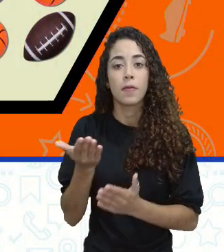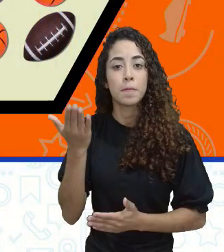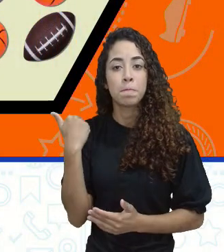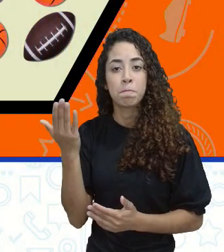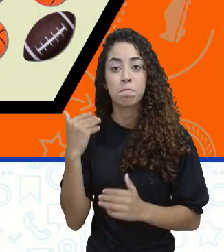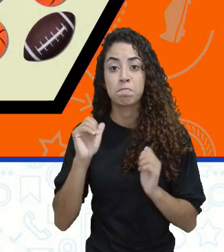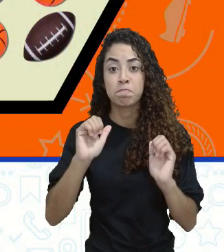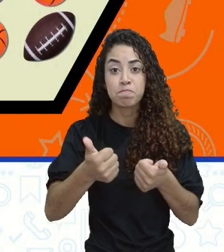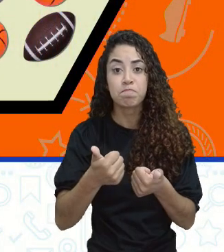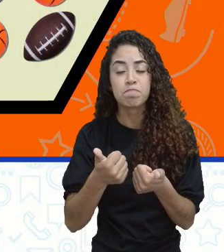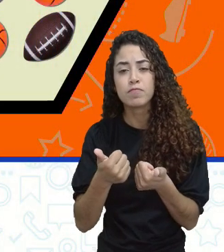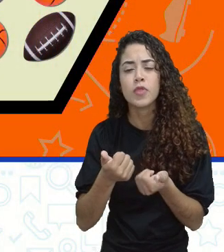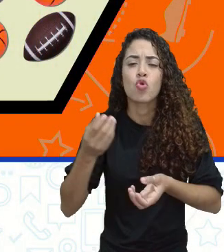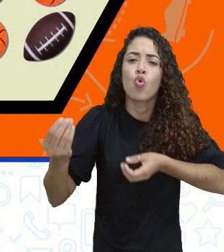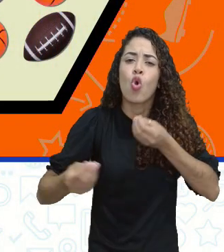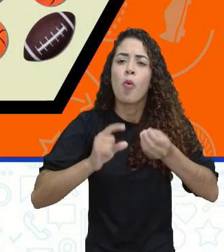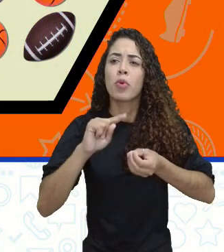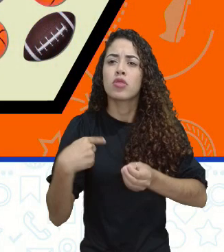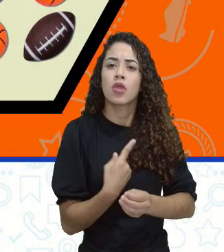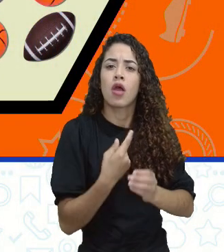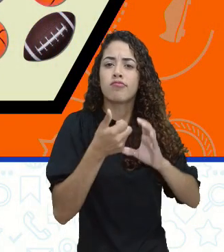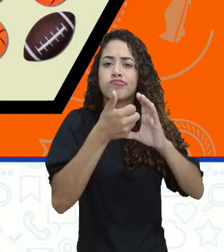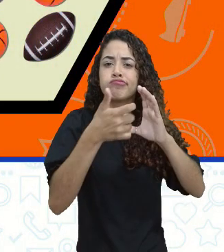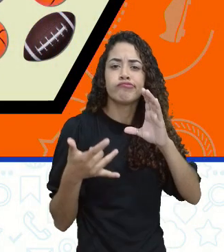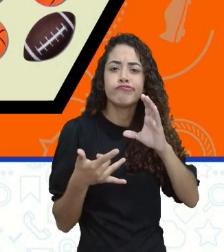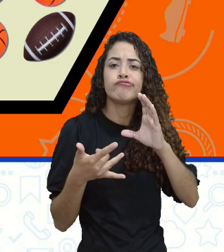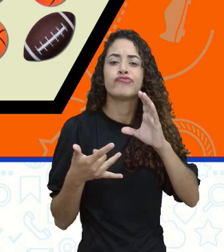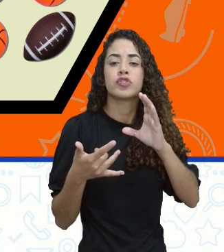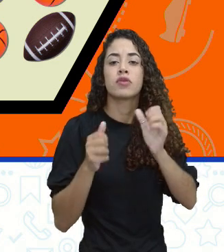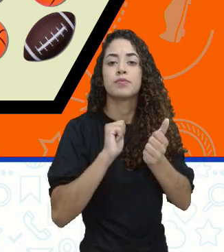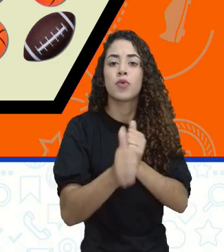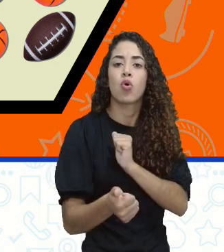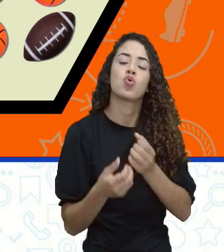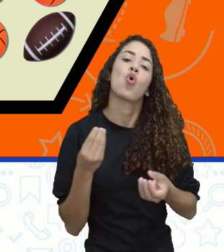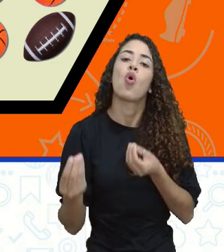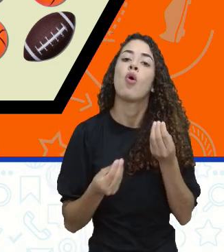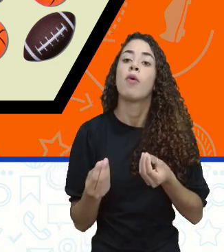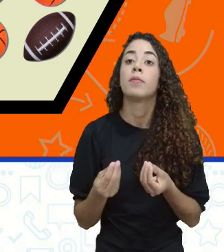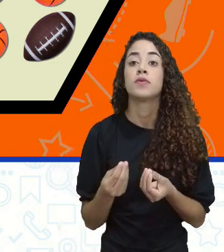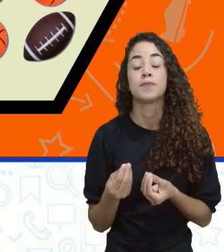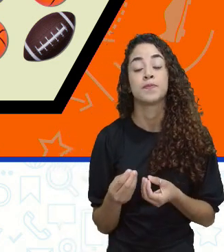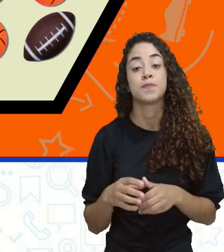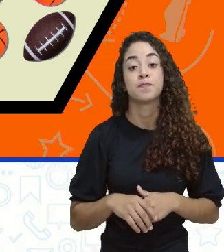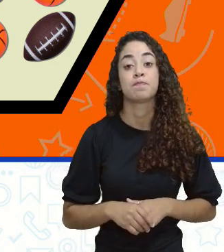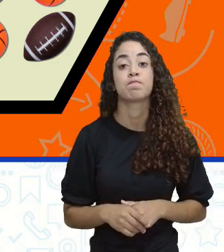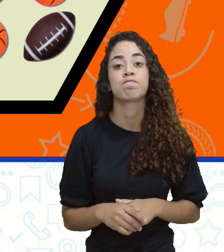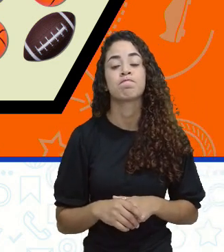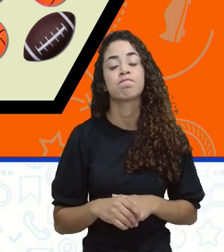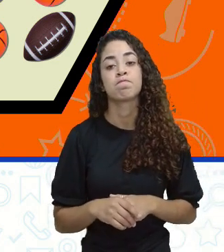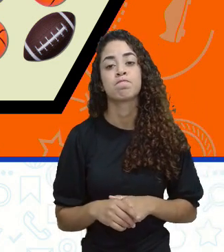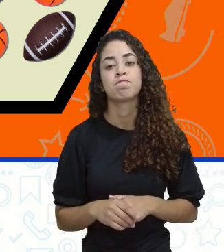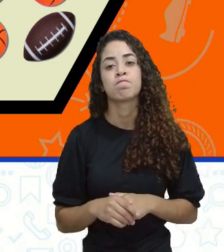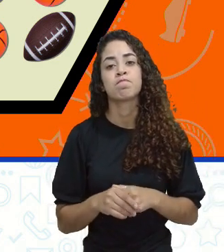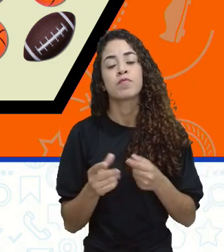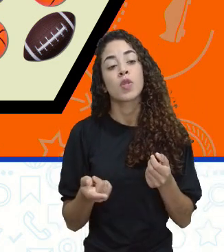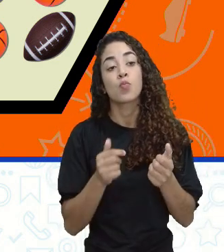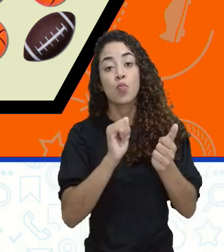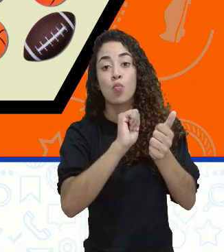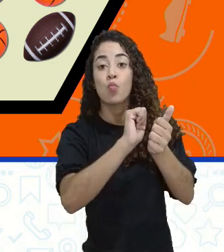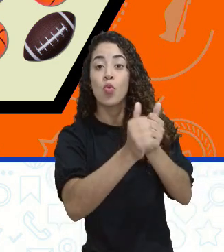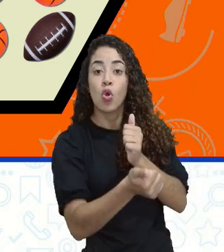Então, como é que a gente caracteriza o esporte, né? A gente faz essa caracterização por ele